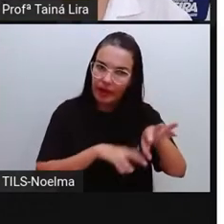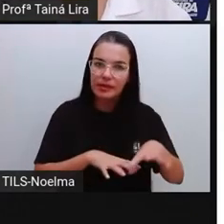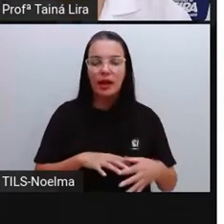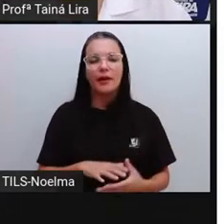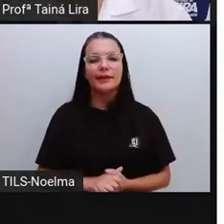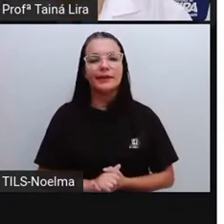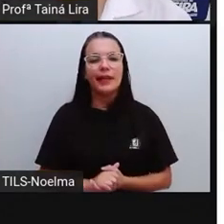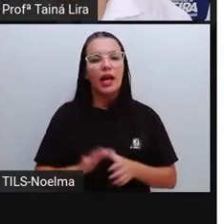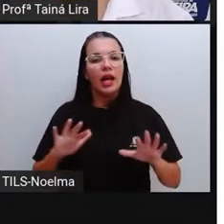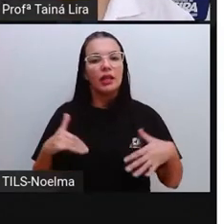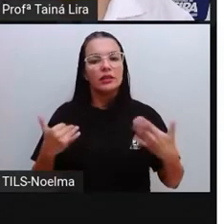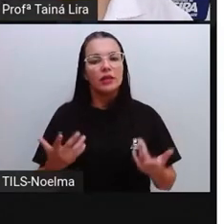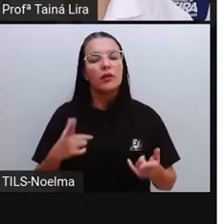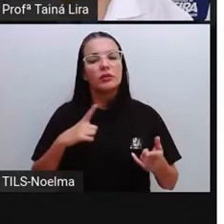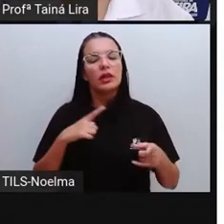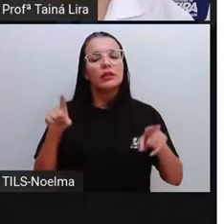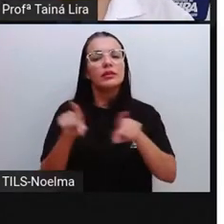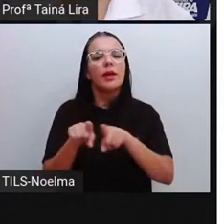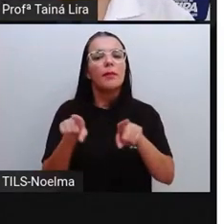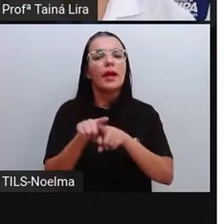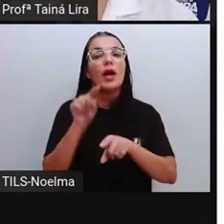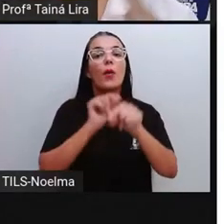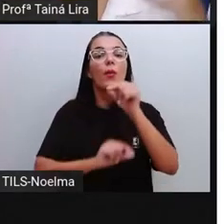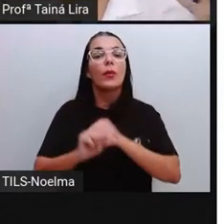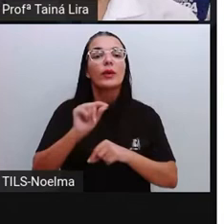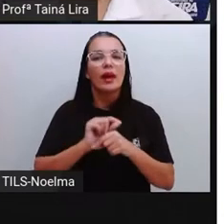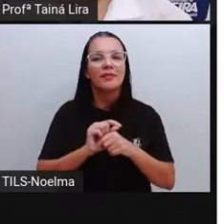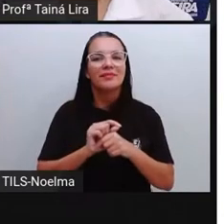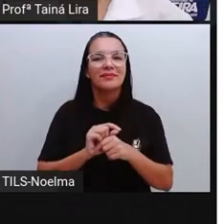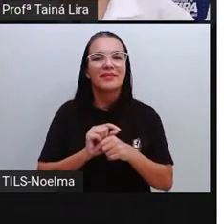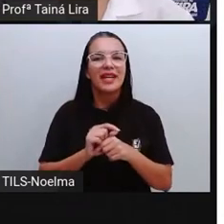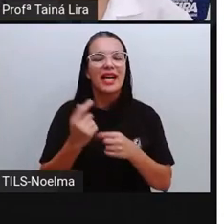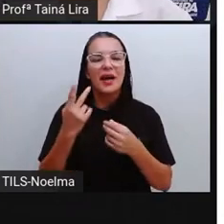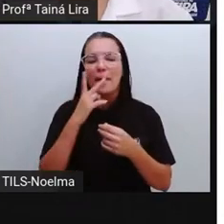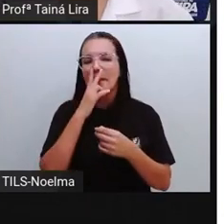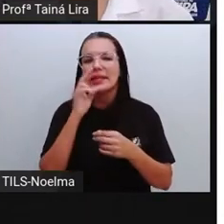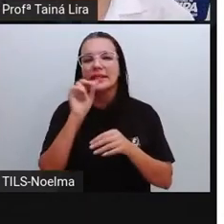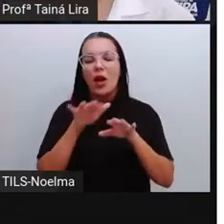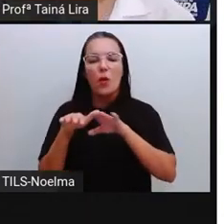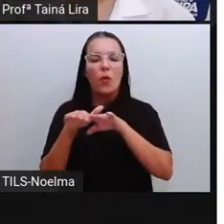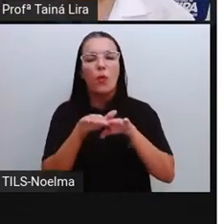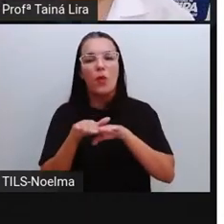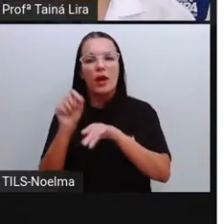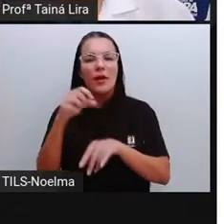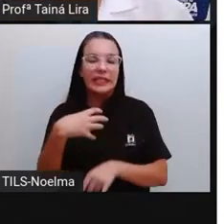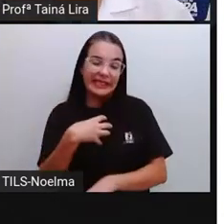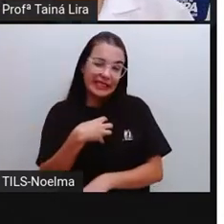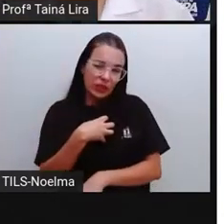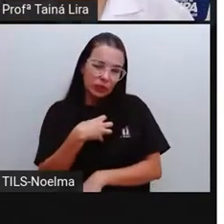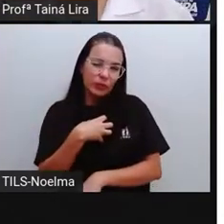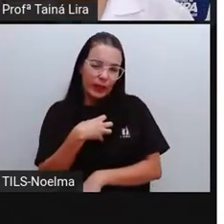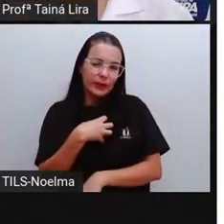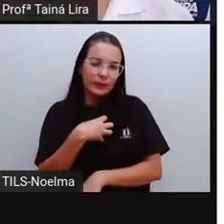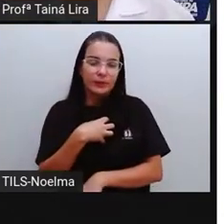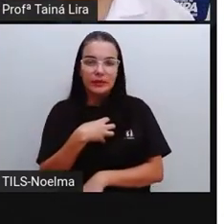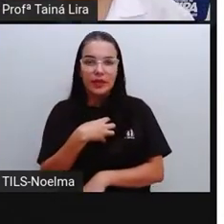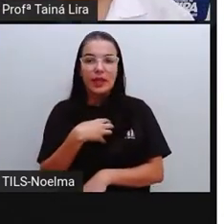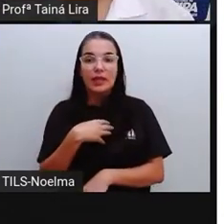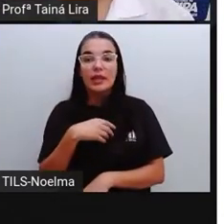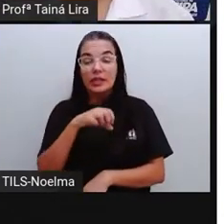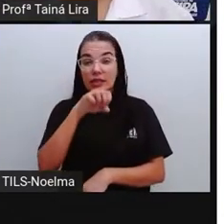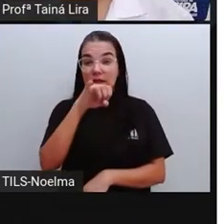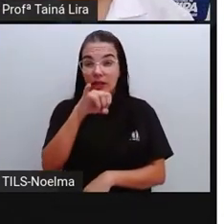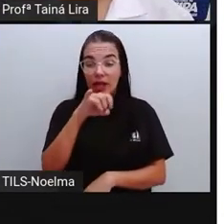E, além disso, nós também temos em comum os sentimentos, tá? Ainda que as pessoas